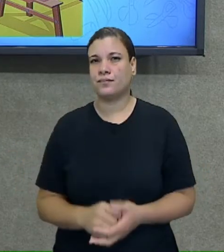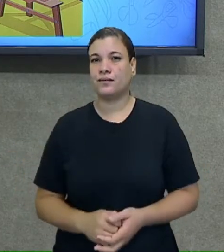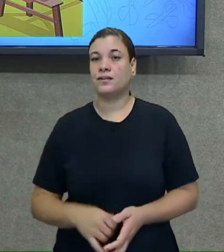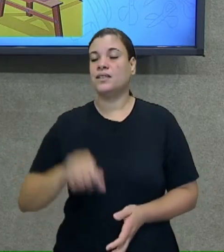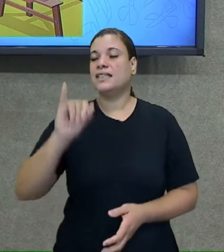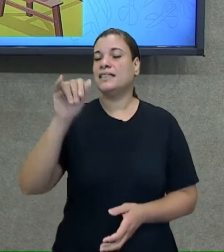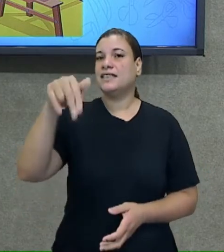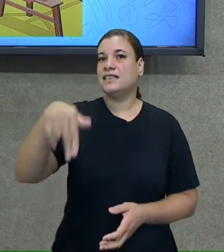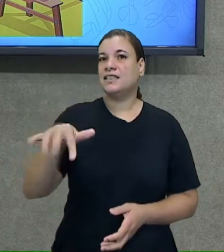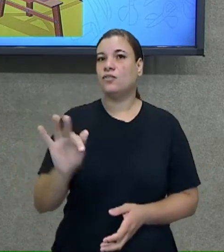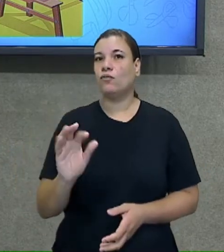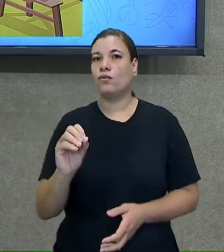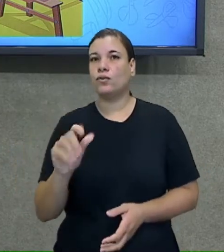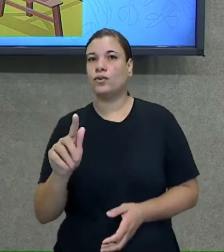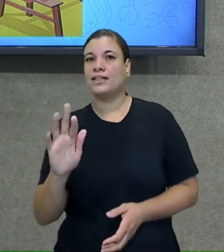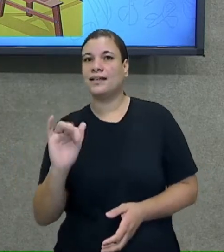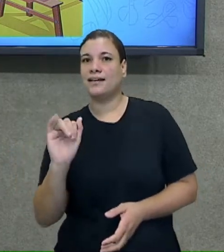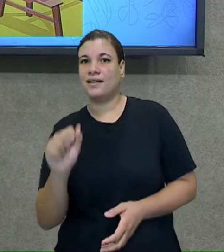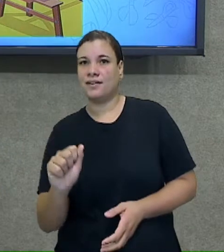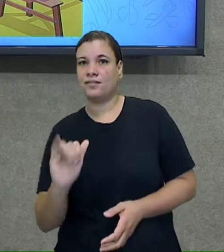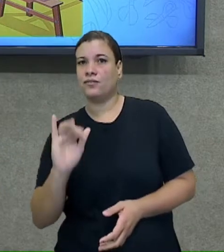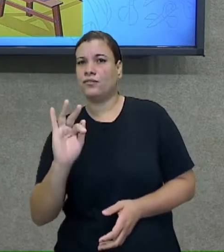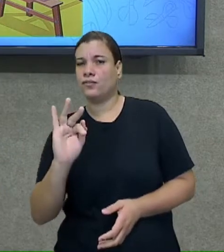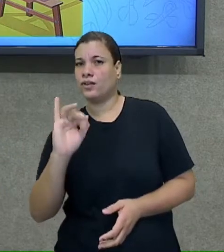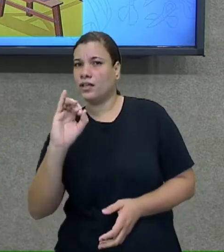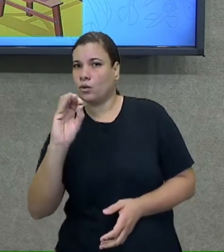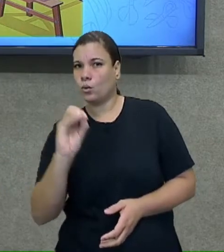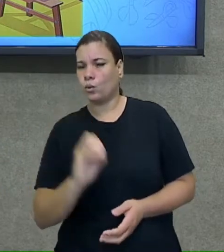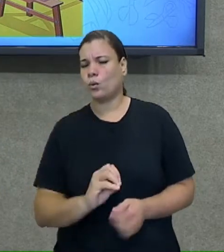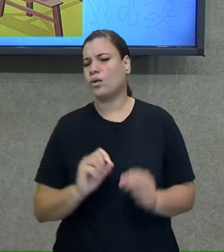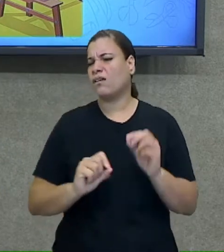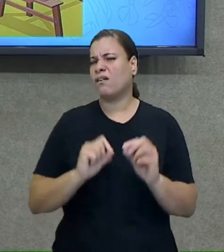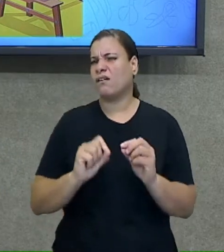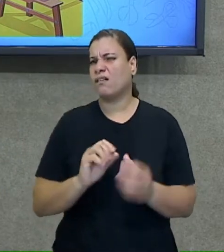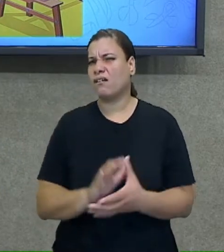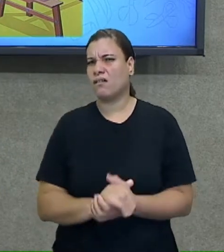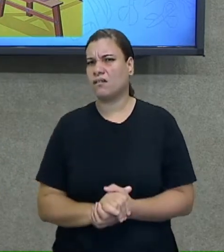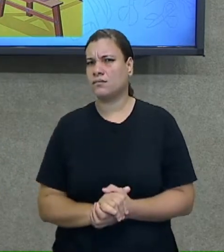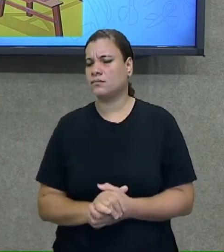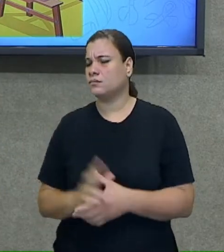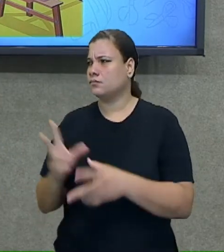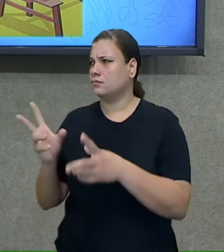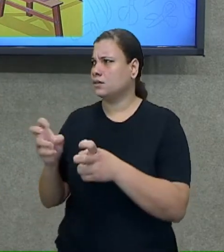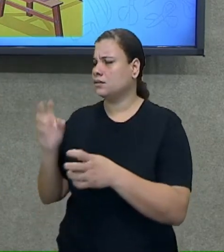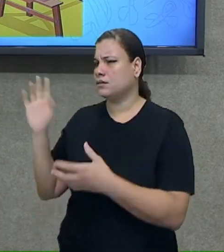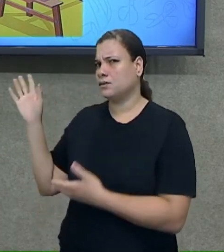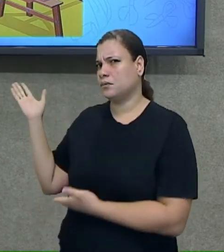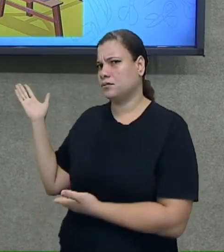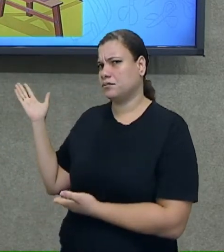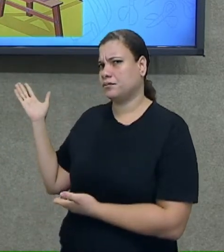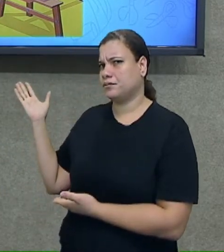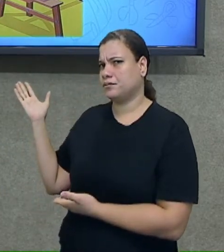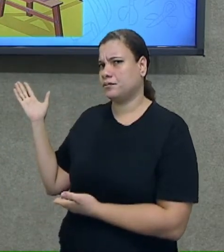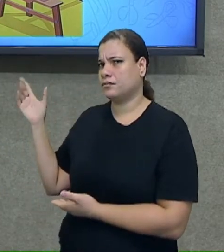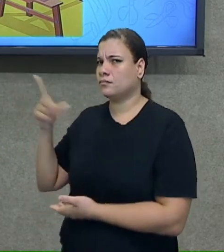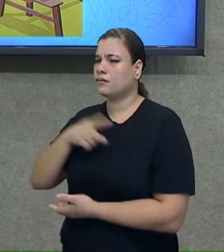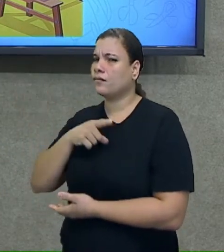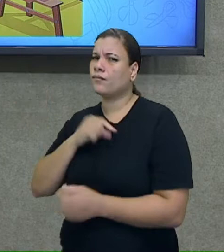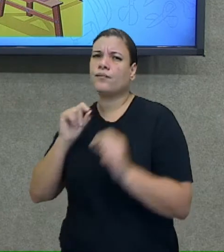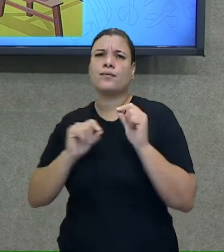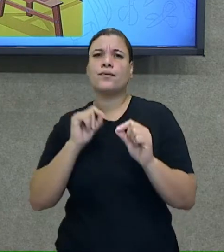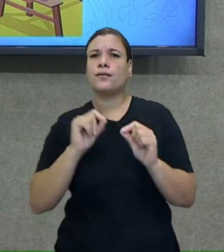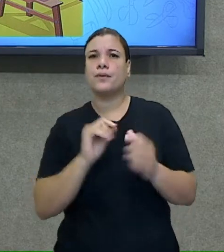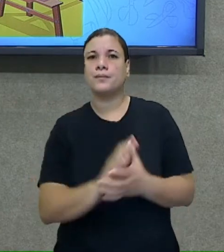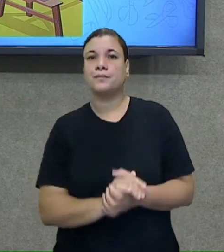o infográfico. Pois bem, observem esta imagem. Temos aí um artista,